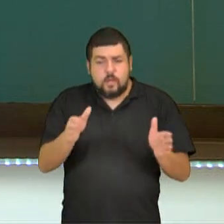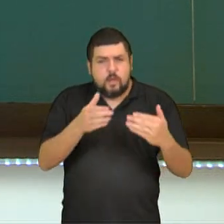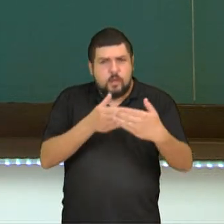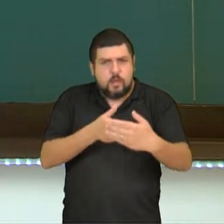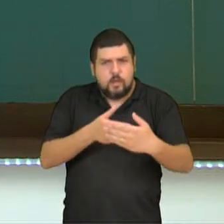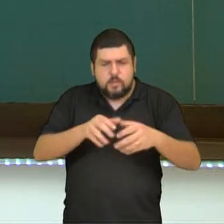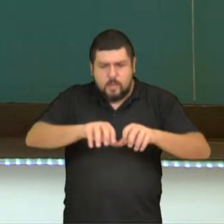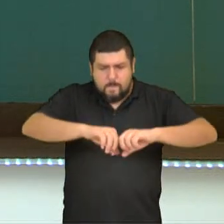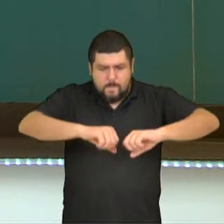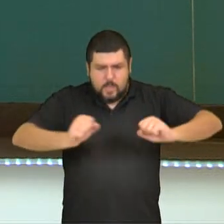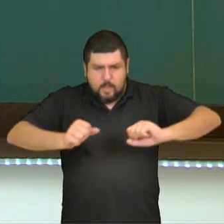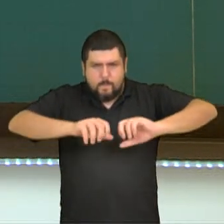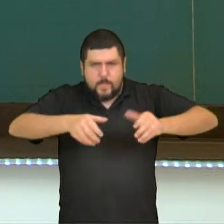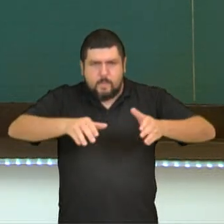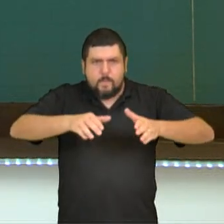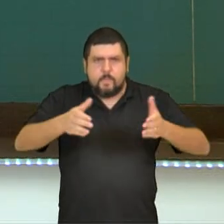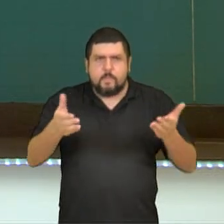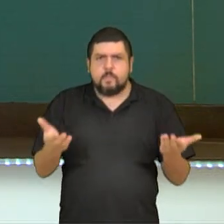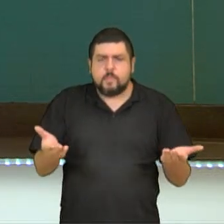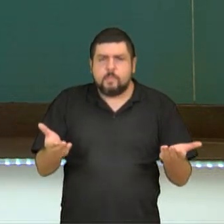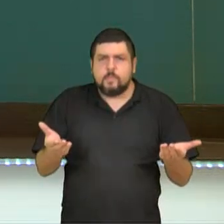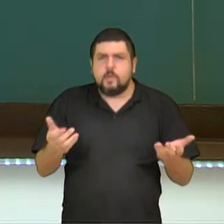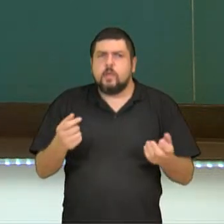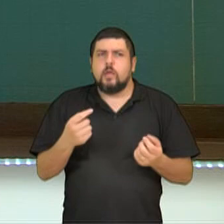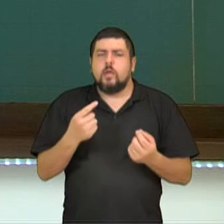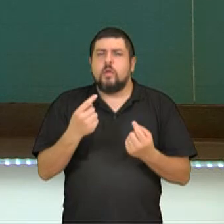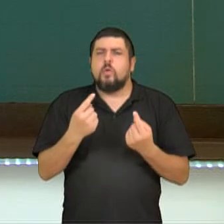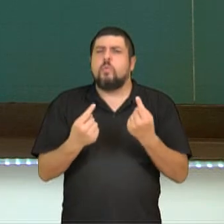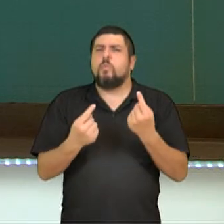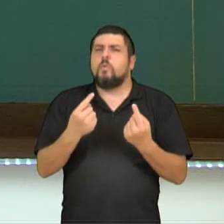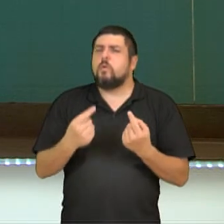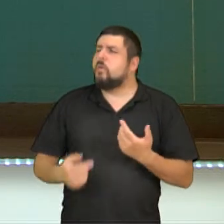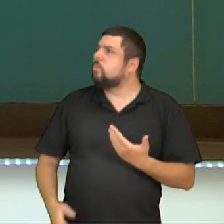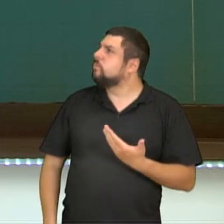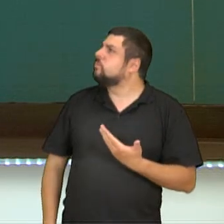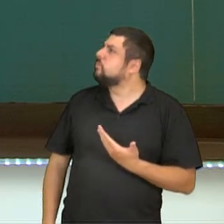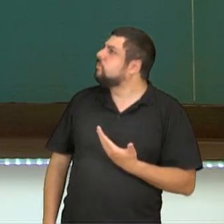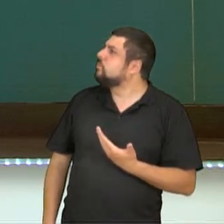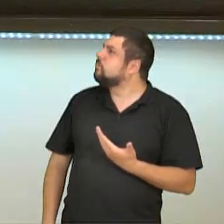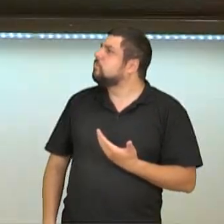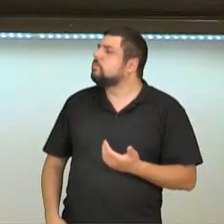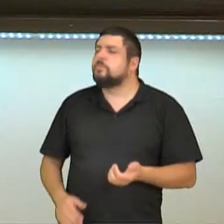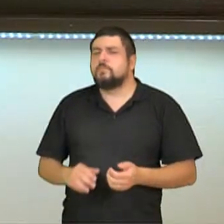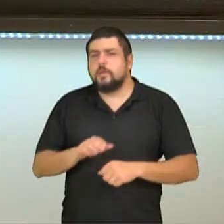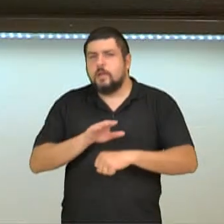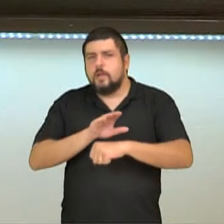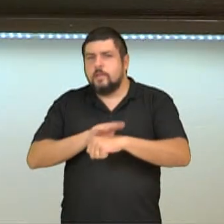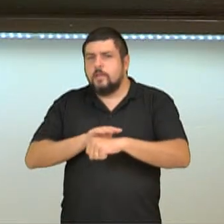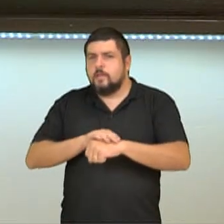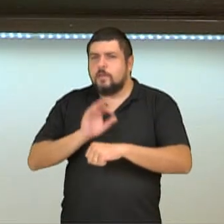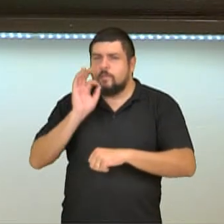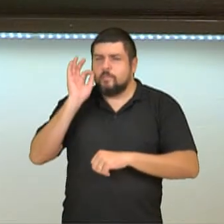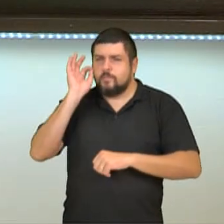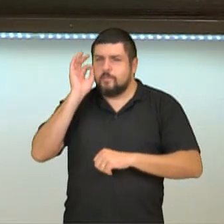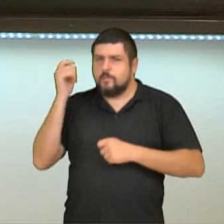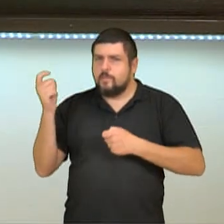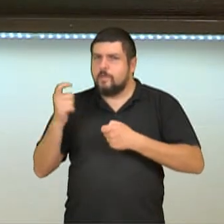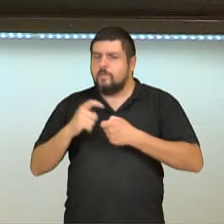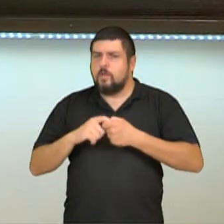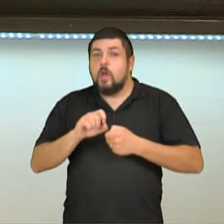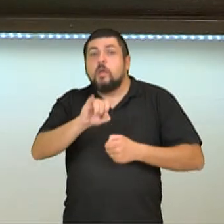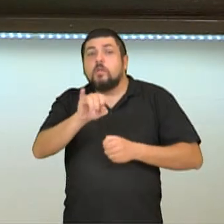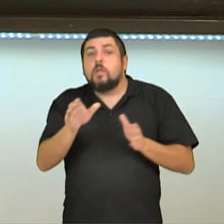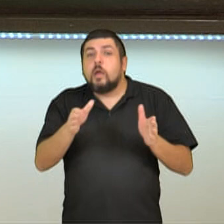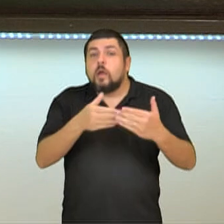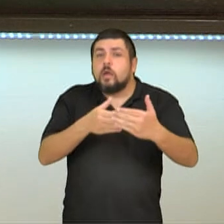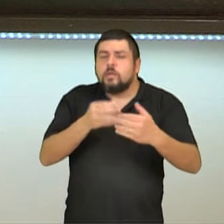caixa, ela vai ficar nesse formato aqui? Neste formato ou neste formato? Tempo para vocês pensarem. E se tiverem uma caixa